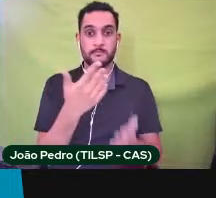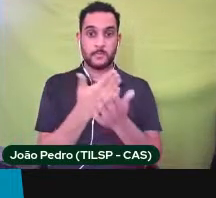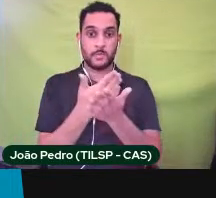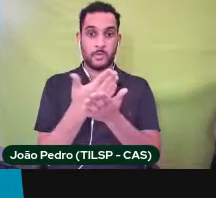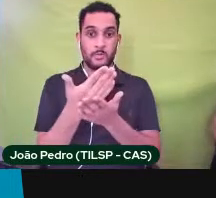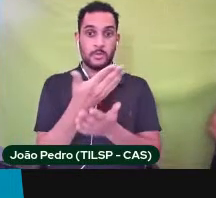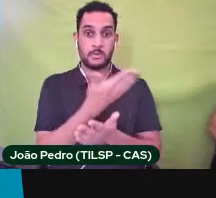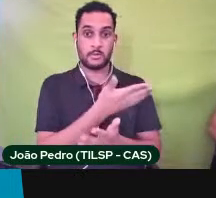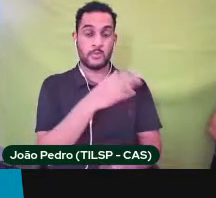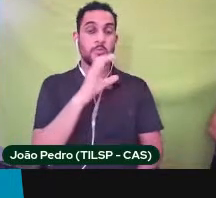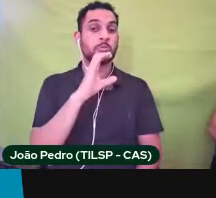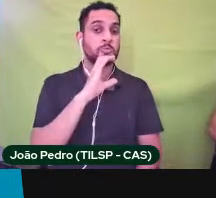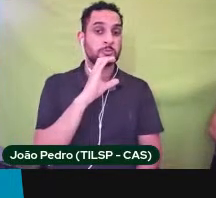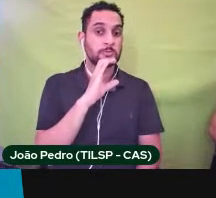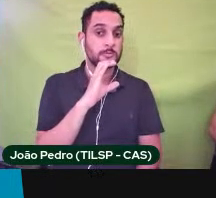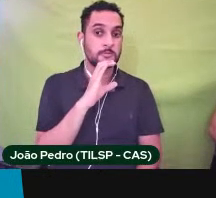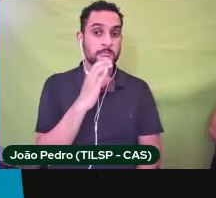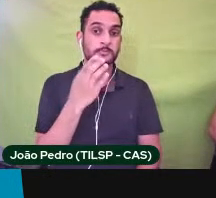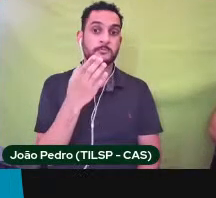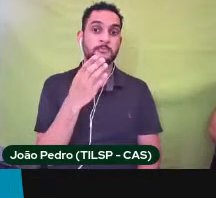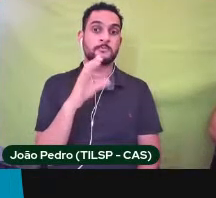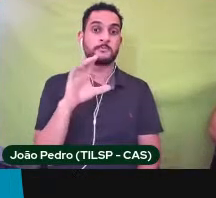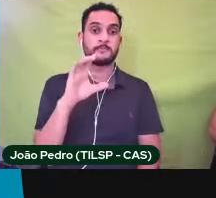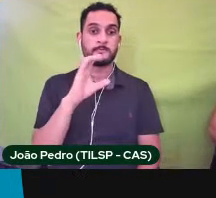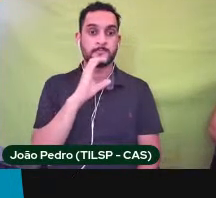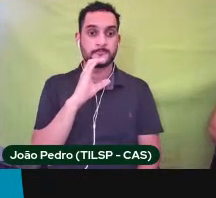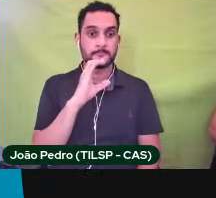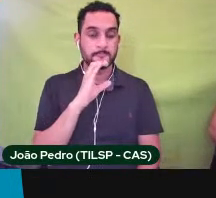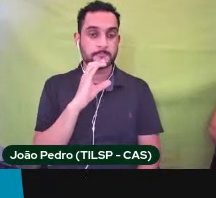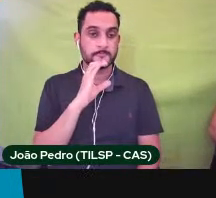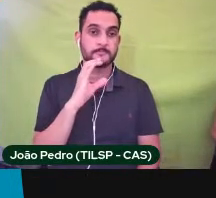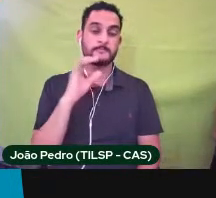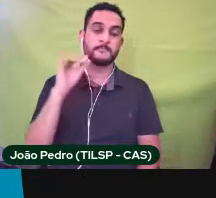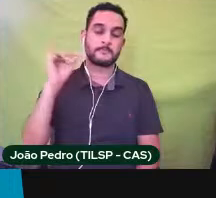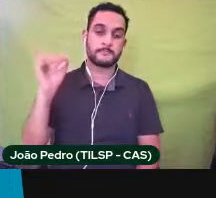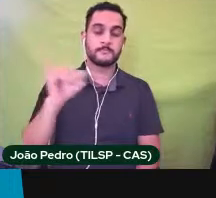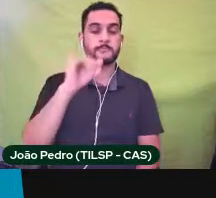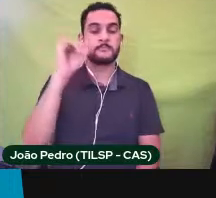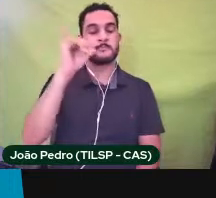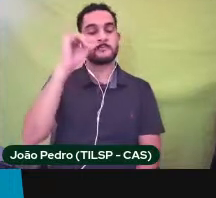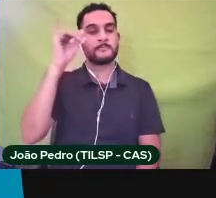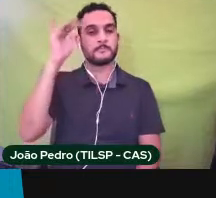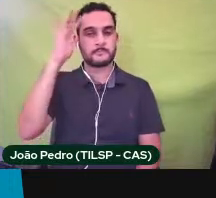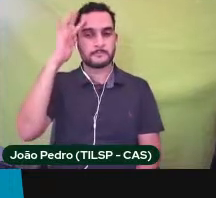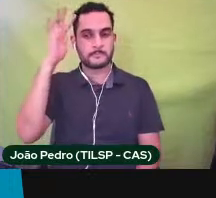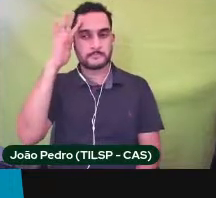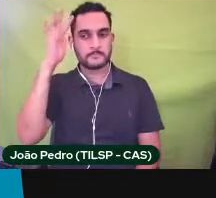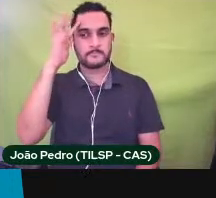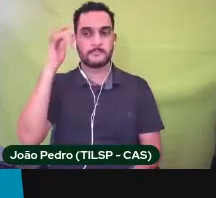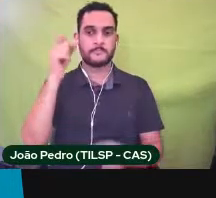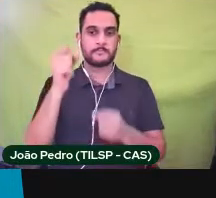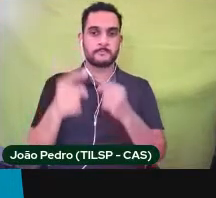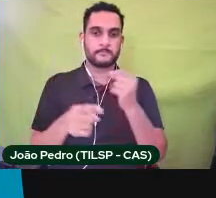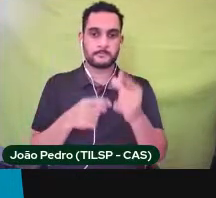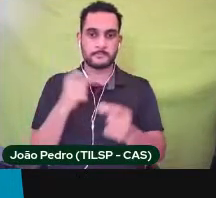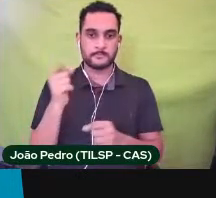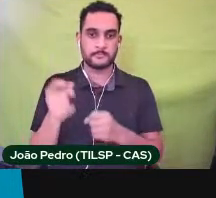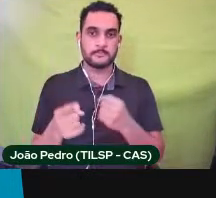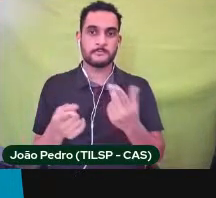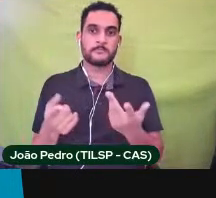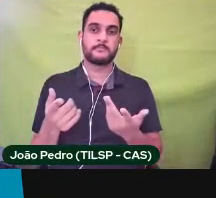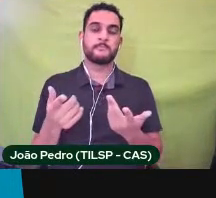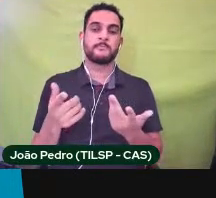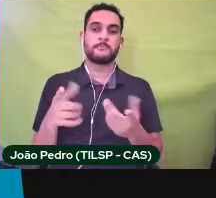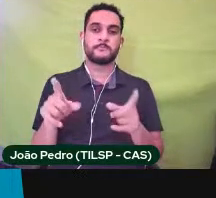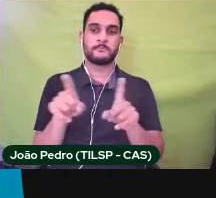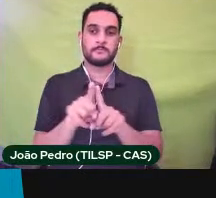conhecimento. Esse conhecimento que é importante na criação do pensamento crítico e na questão